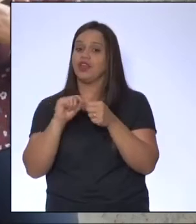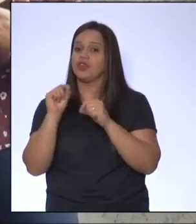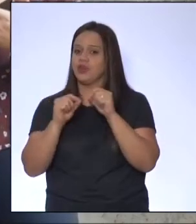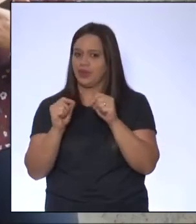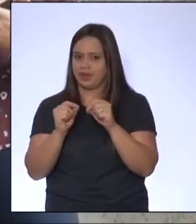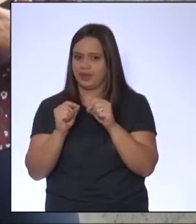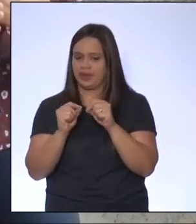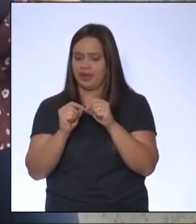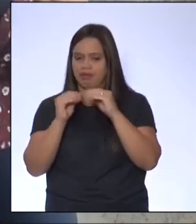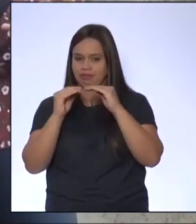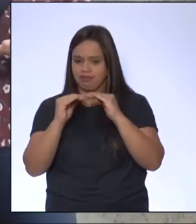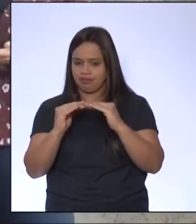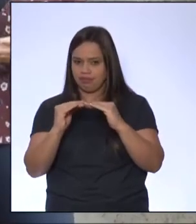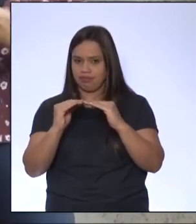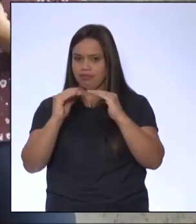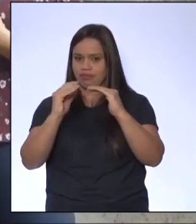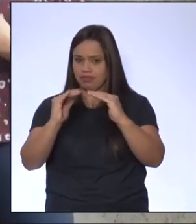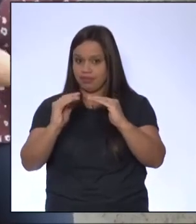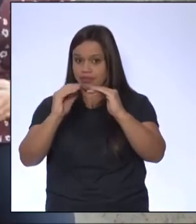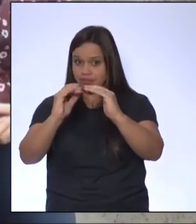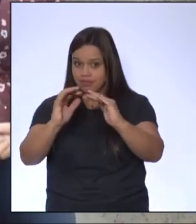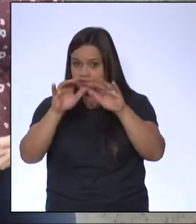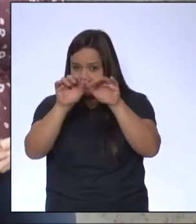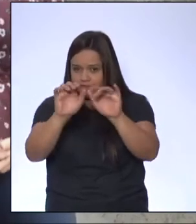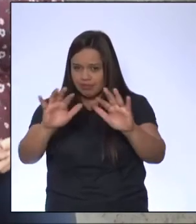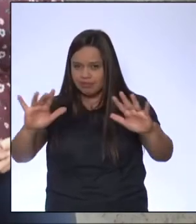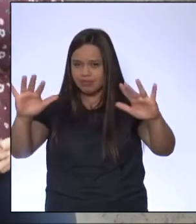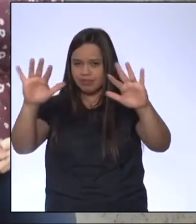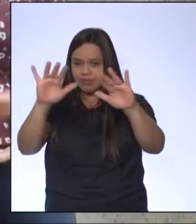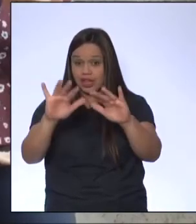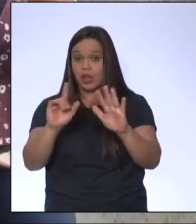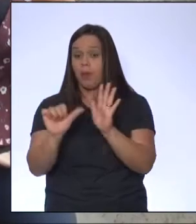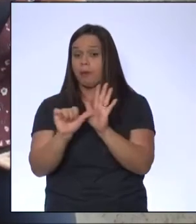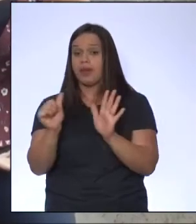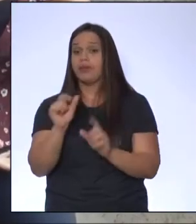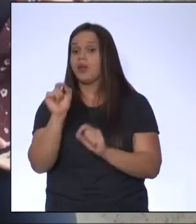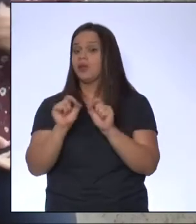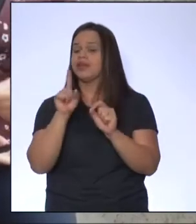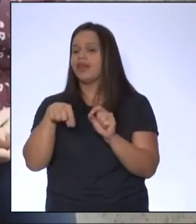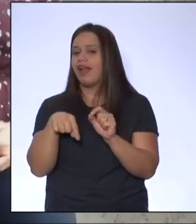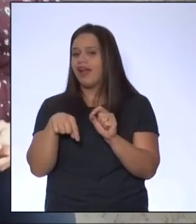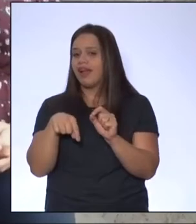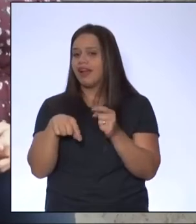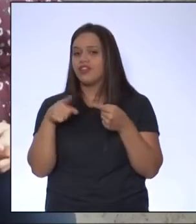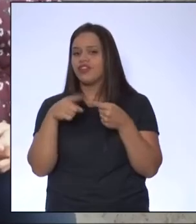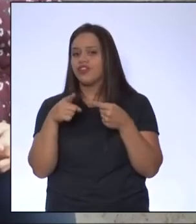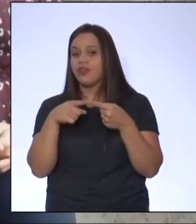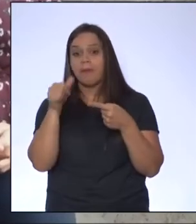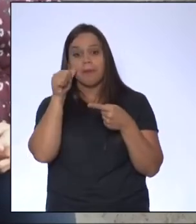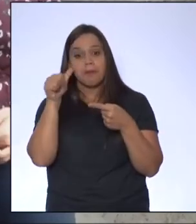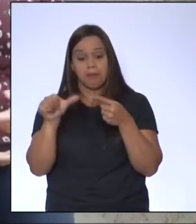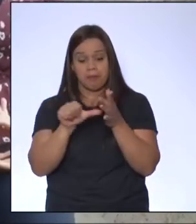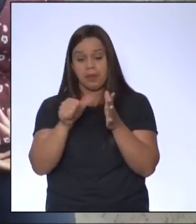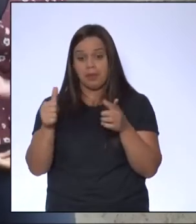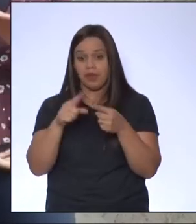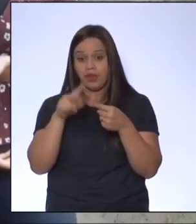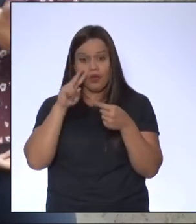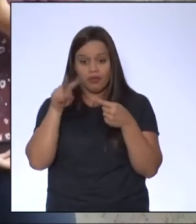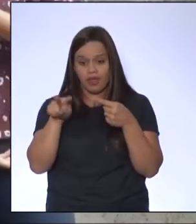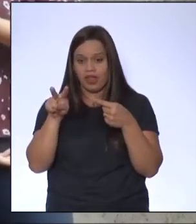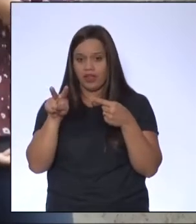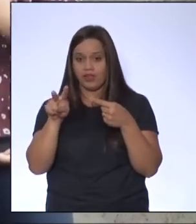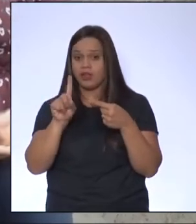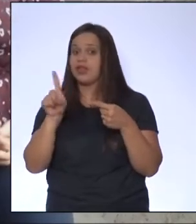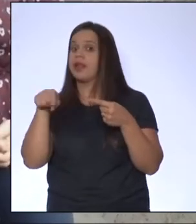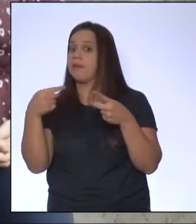um dos planos. Então, começando pelo primeiro plano da nossa paisagem, quais são os elementos que estão aí? Depois